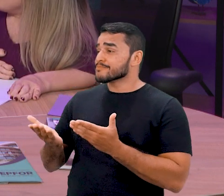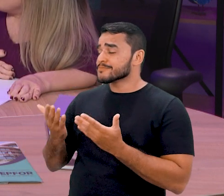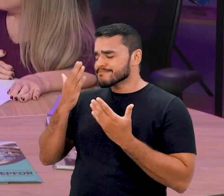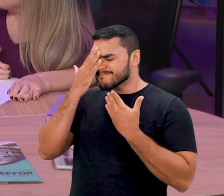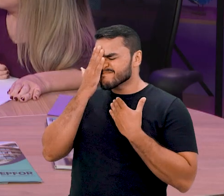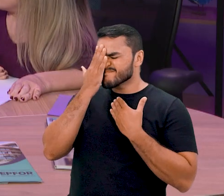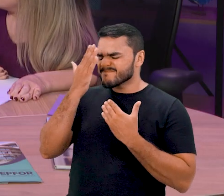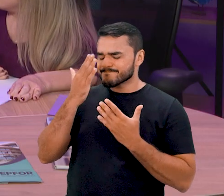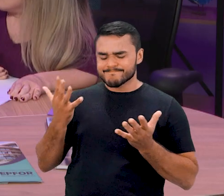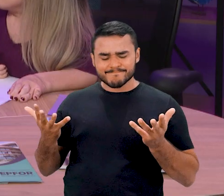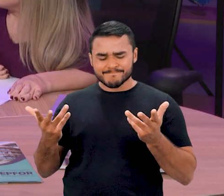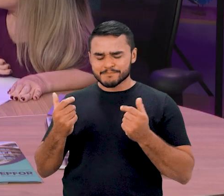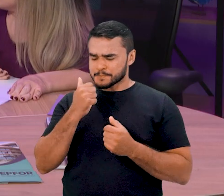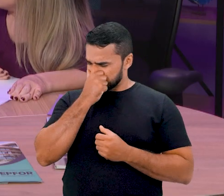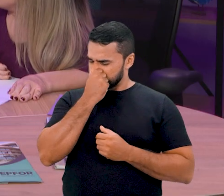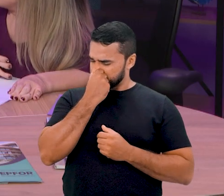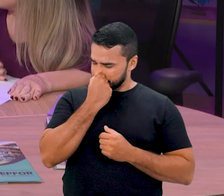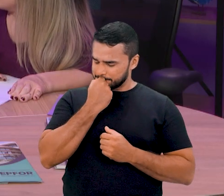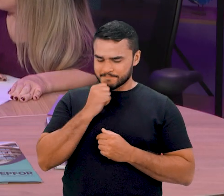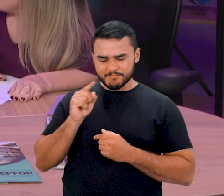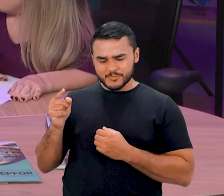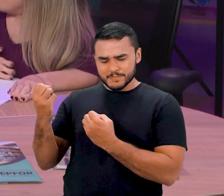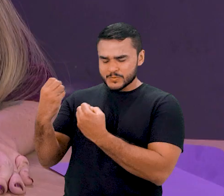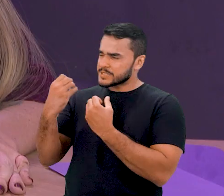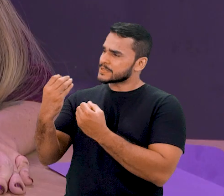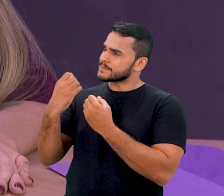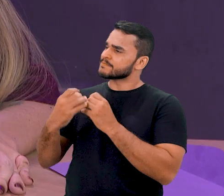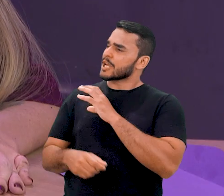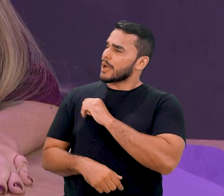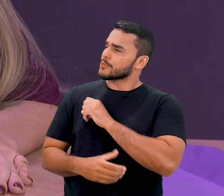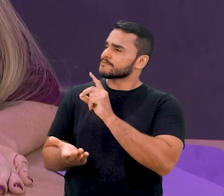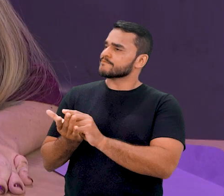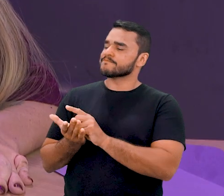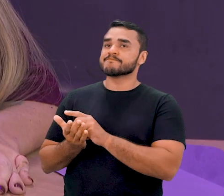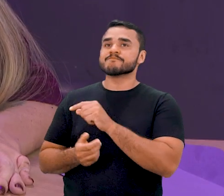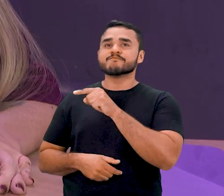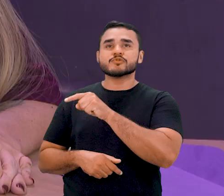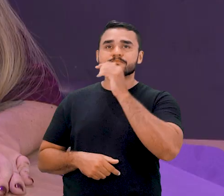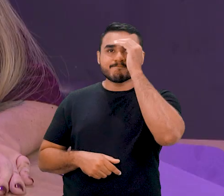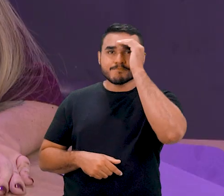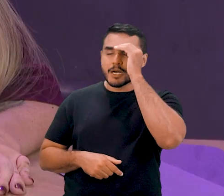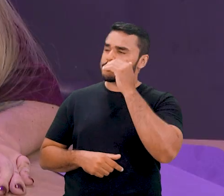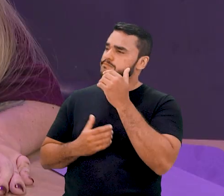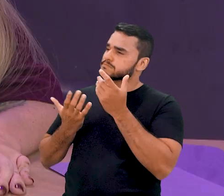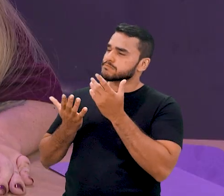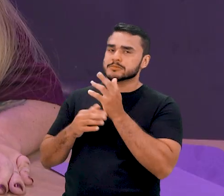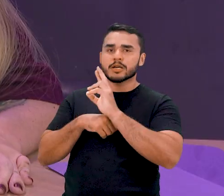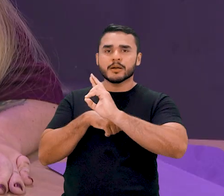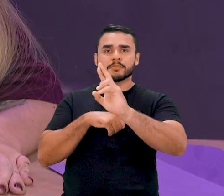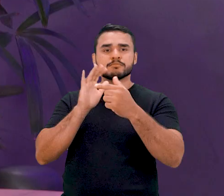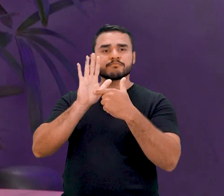que transborda muito ensinamento, muito amor, muito poder de escuta, de representatividade para